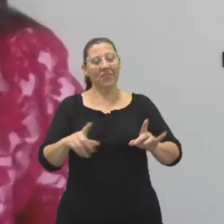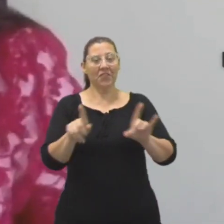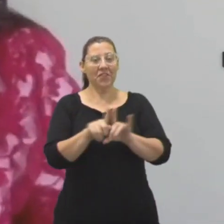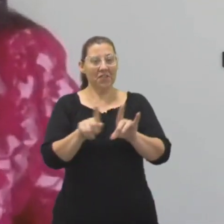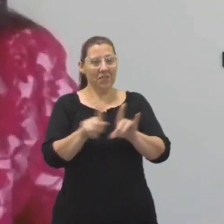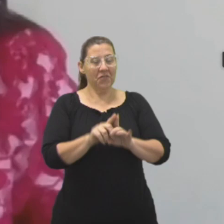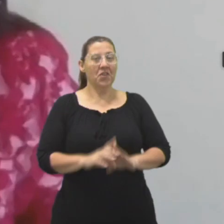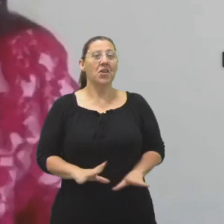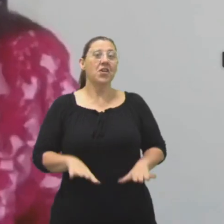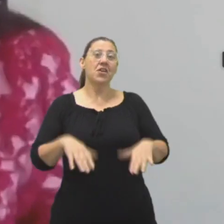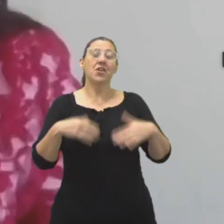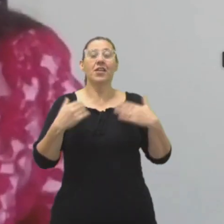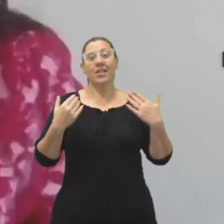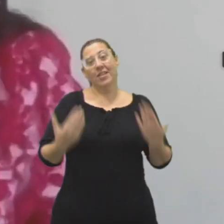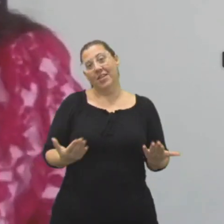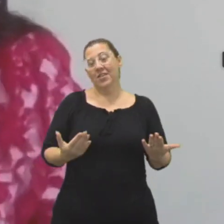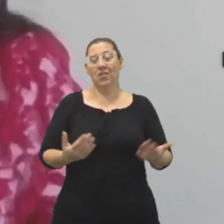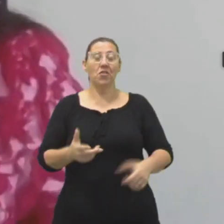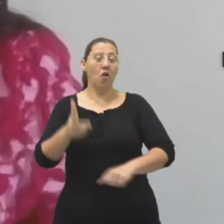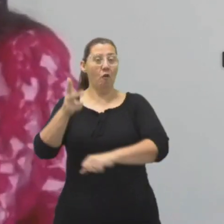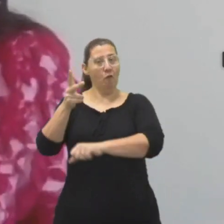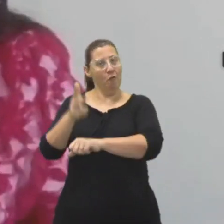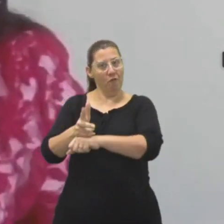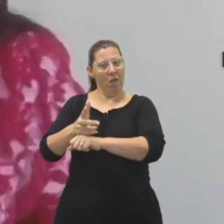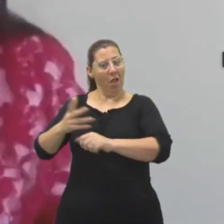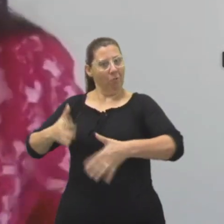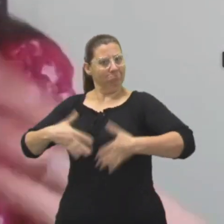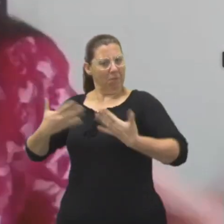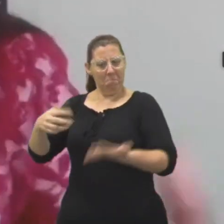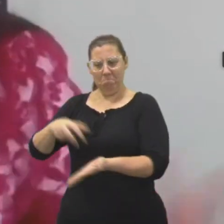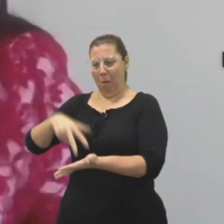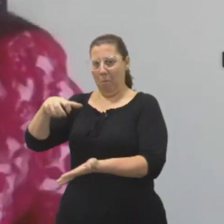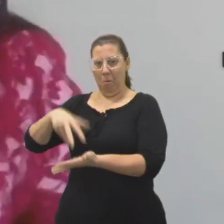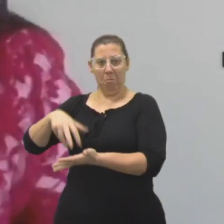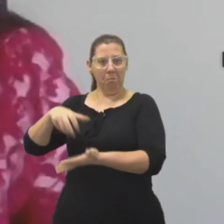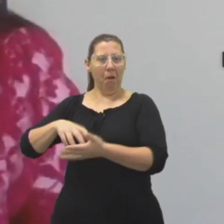Então, não trabalhar o vídeo como algo empolgante, né?